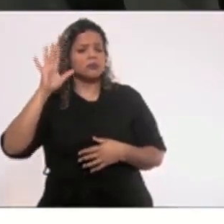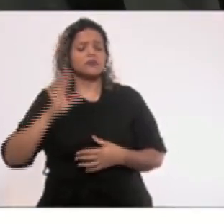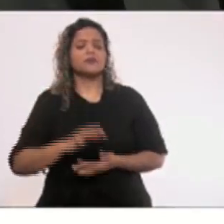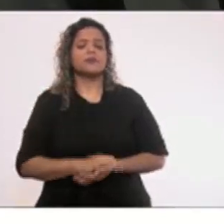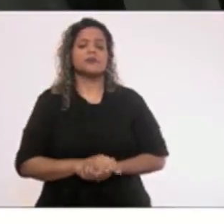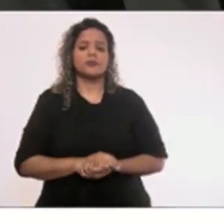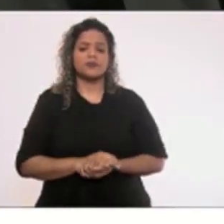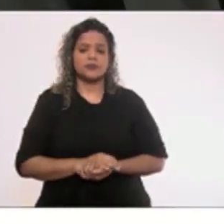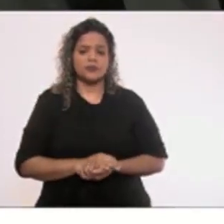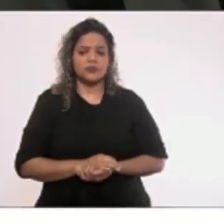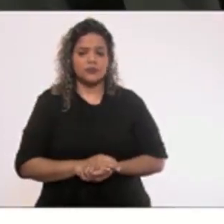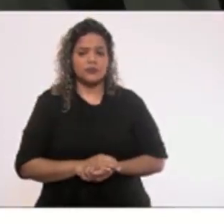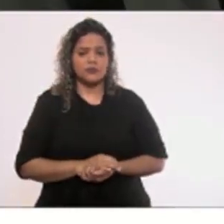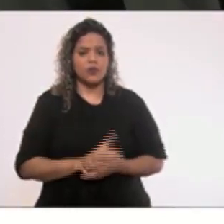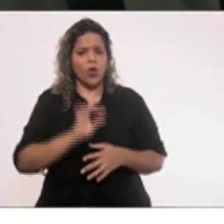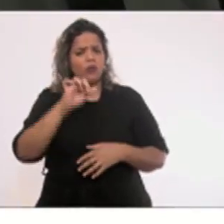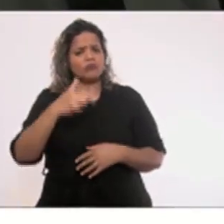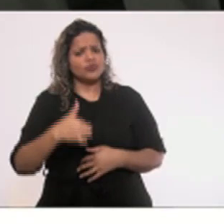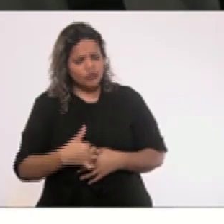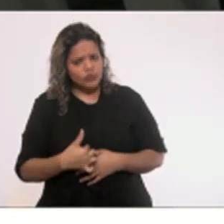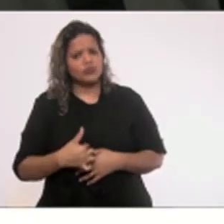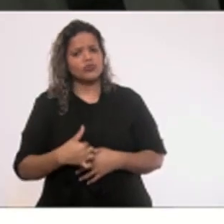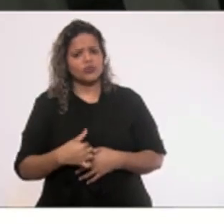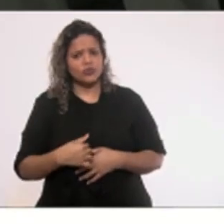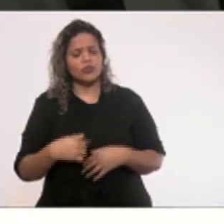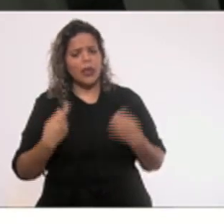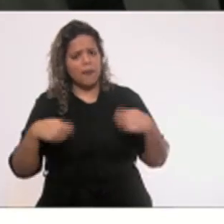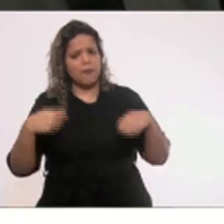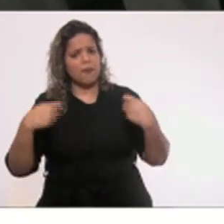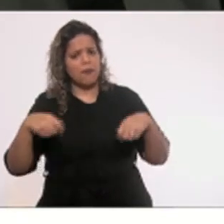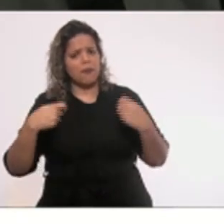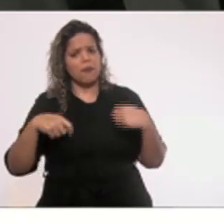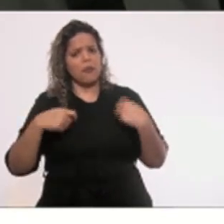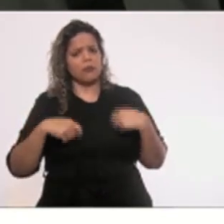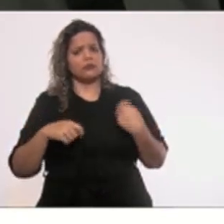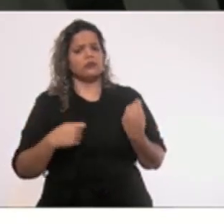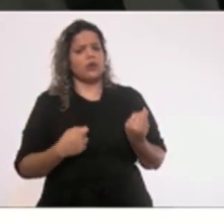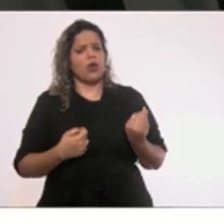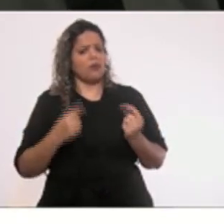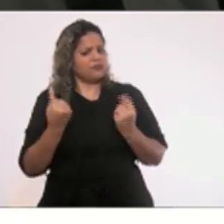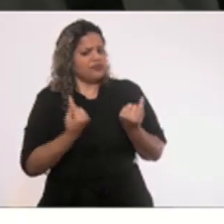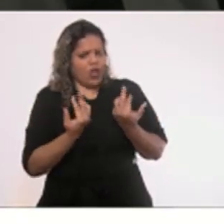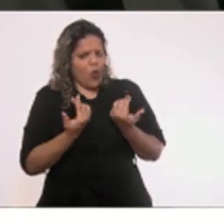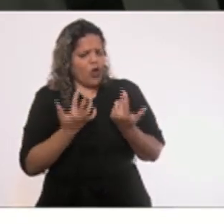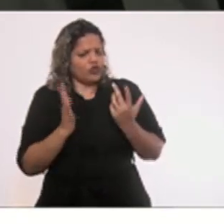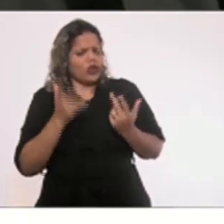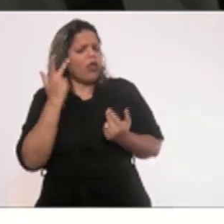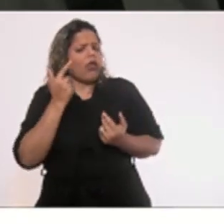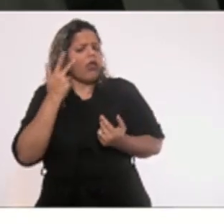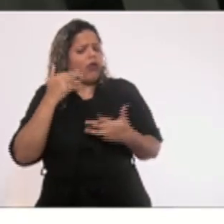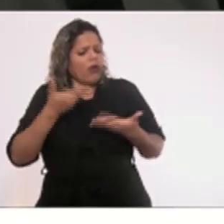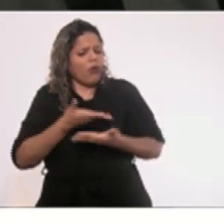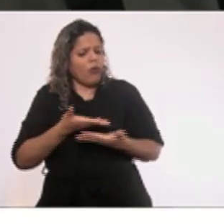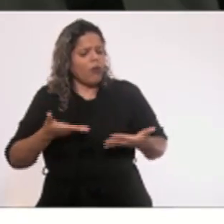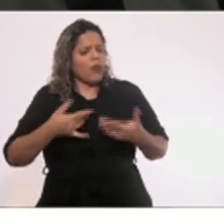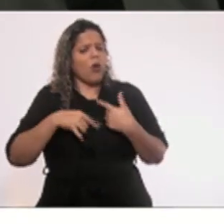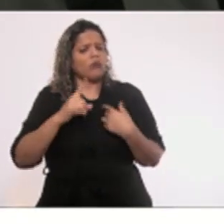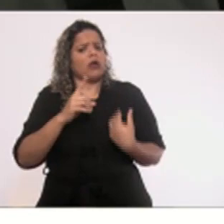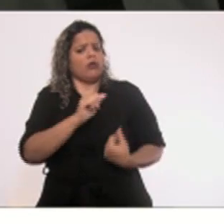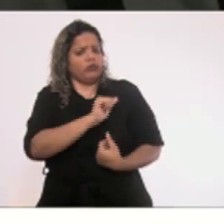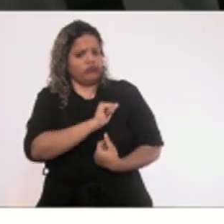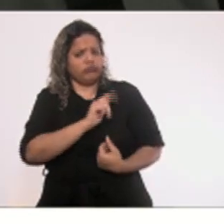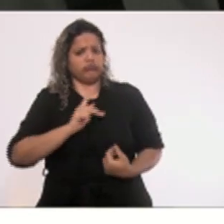Estava eu a imaginar que nós íamos ter, como é de hábito nessa casa, uma